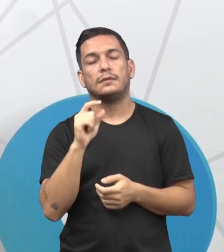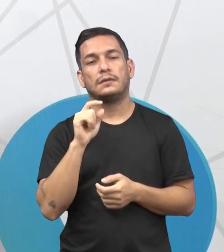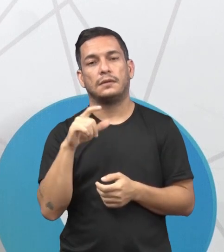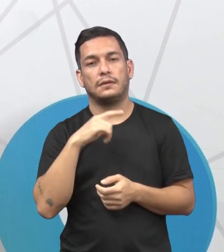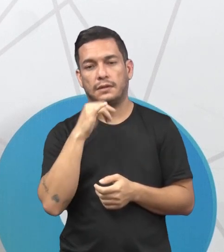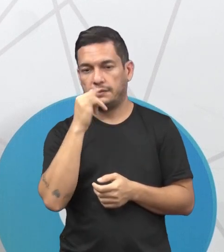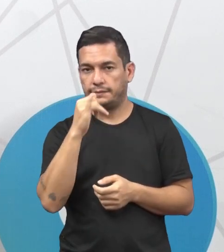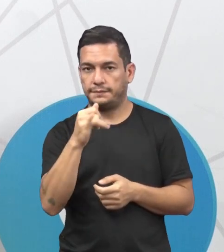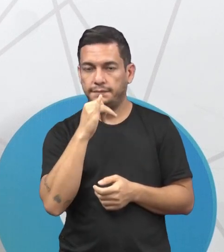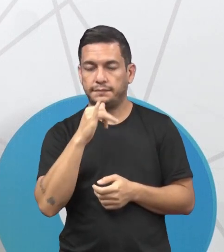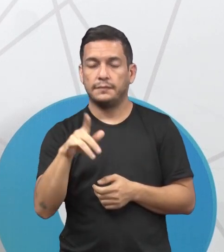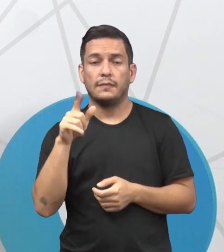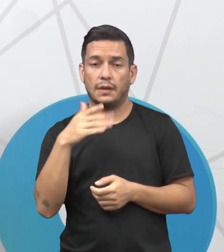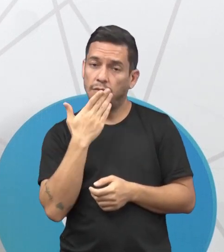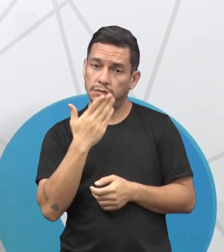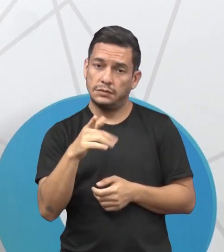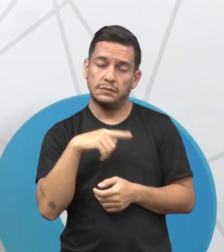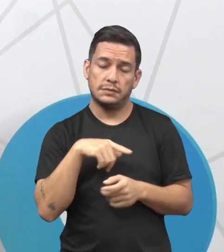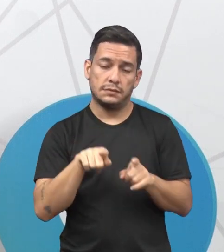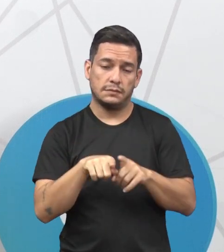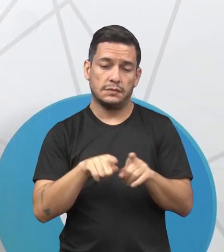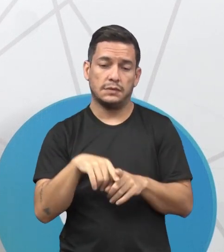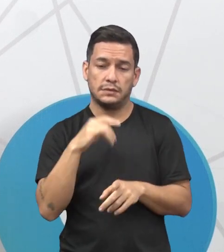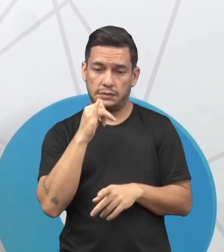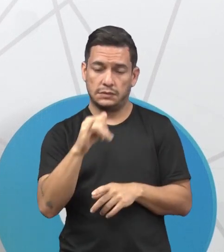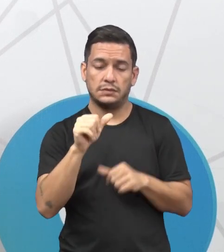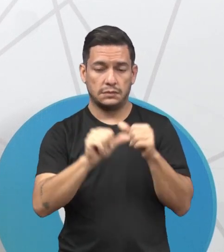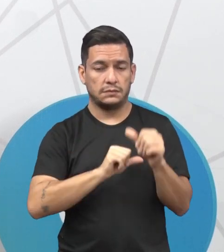energia elétrica. É um tipo de energia também que é